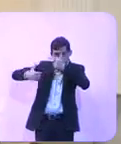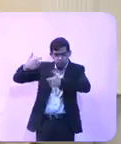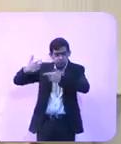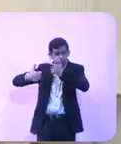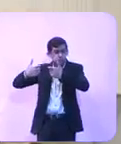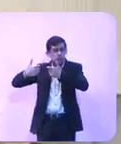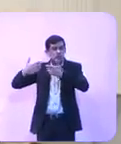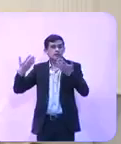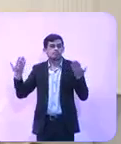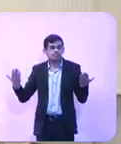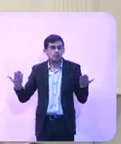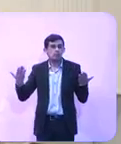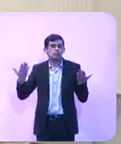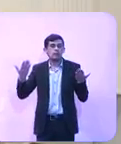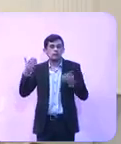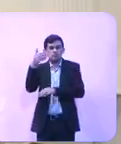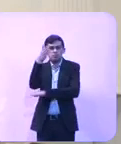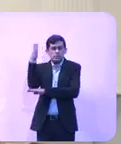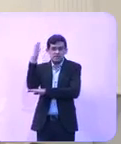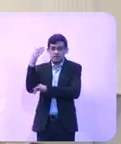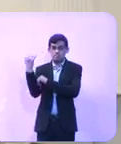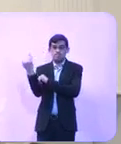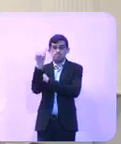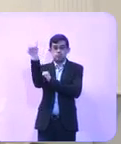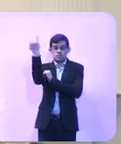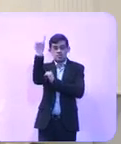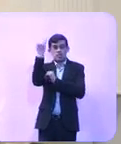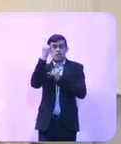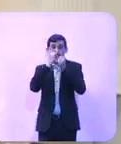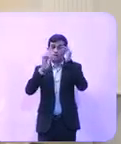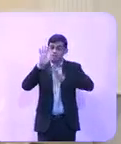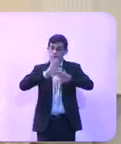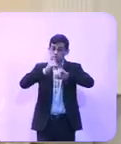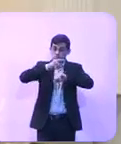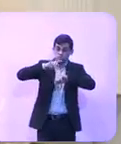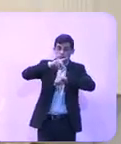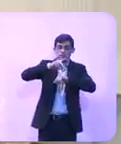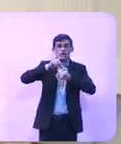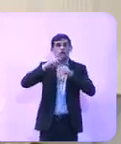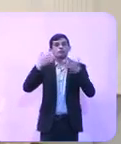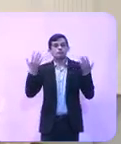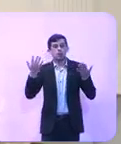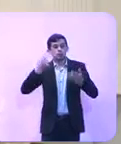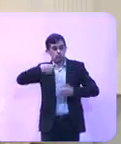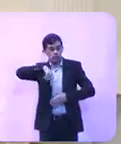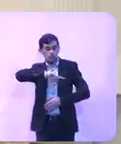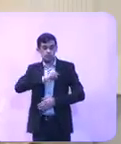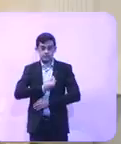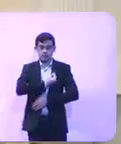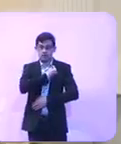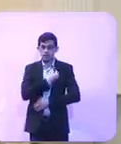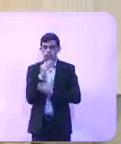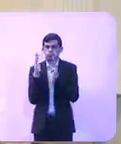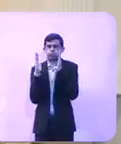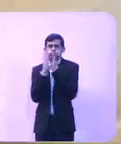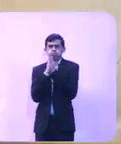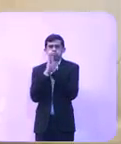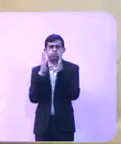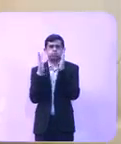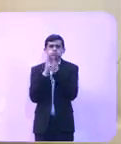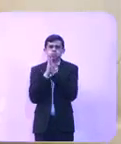batalha, uma bandeira é tão importante assim, quanto mais na nossa vida de